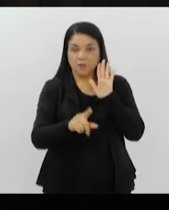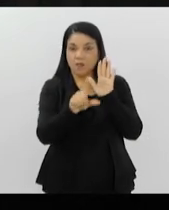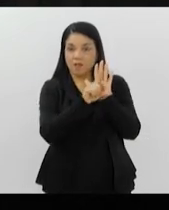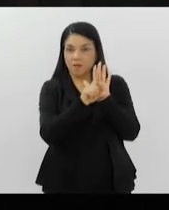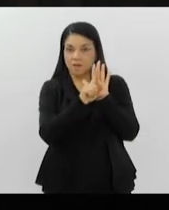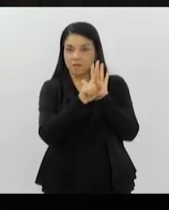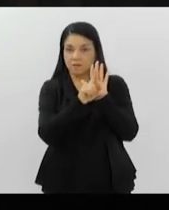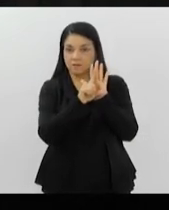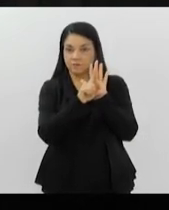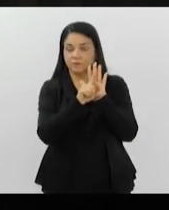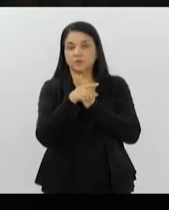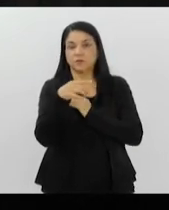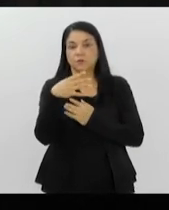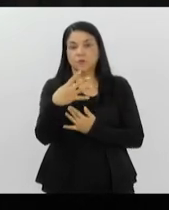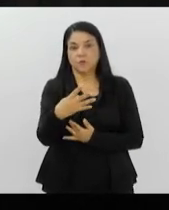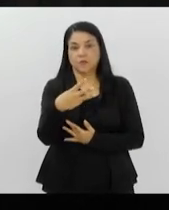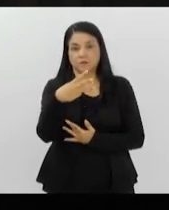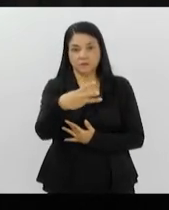lei